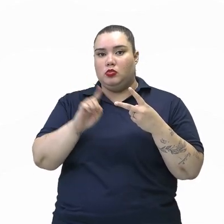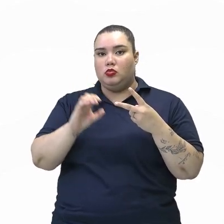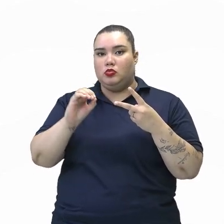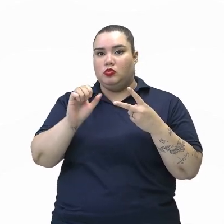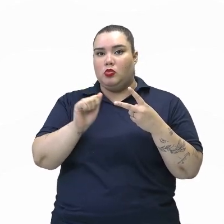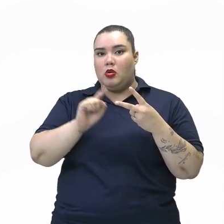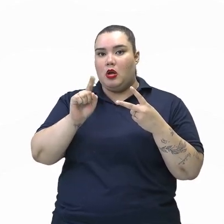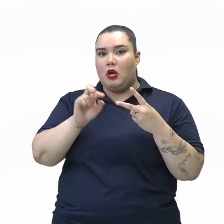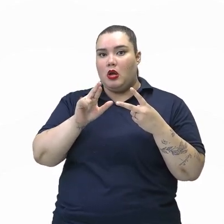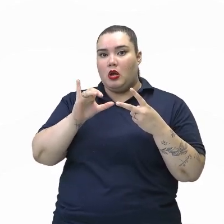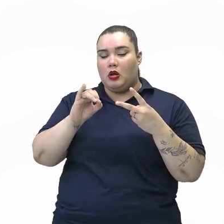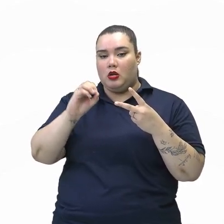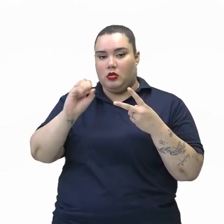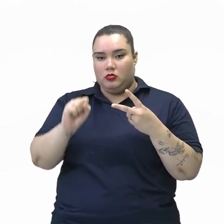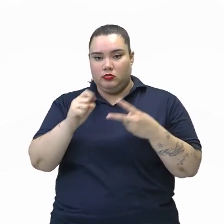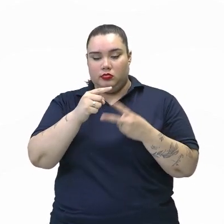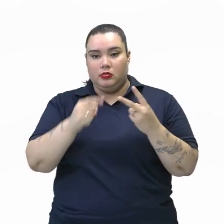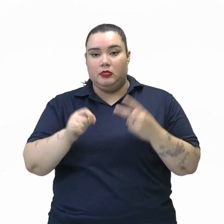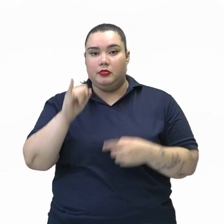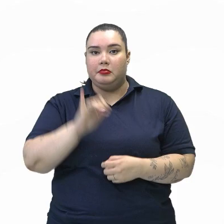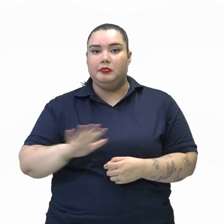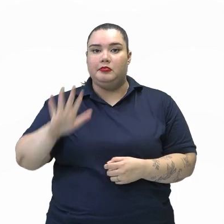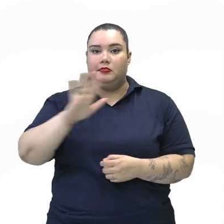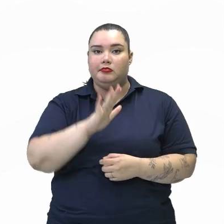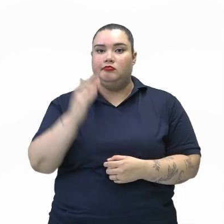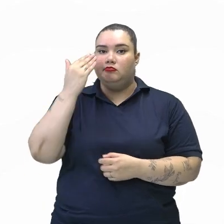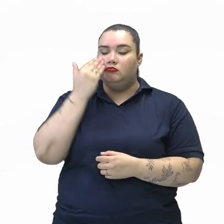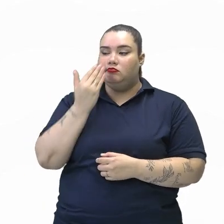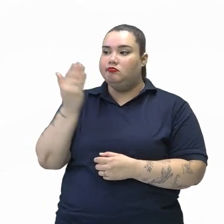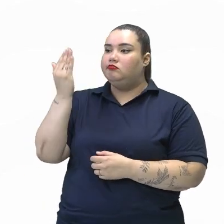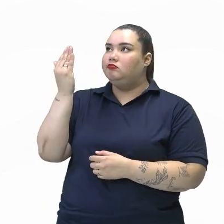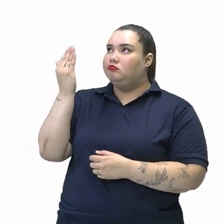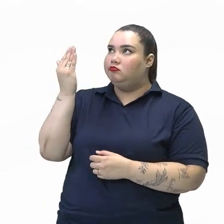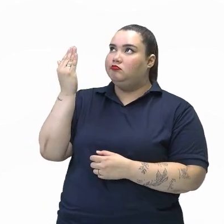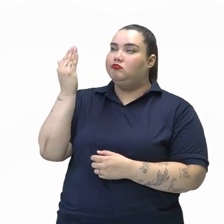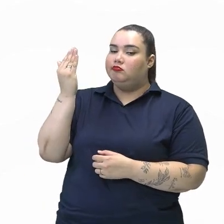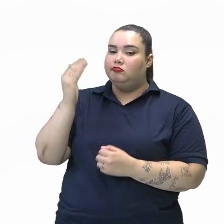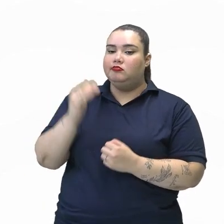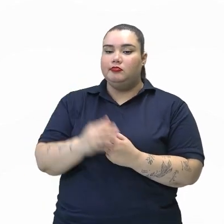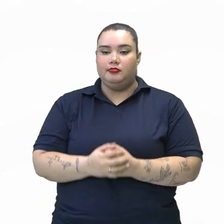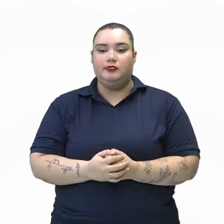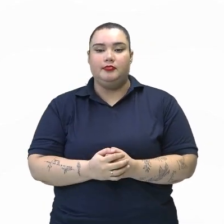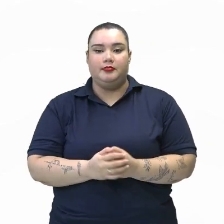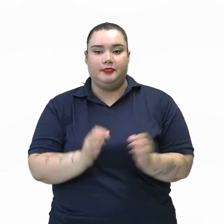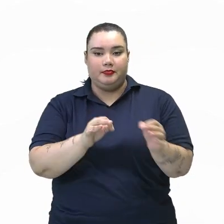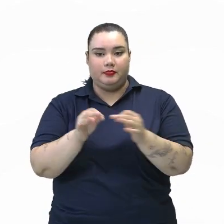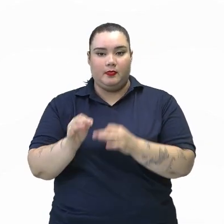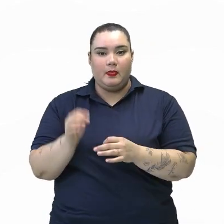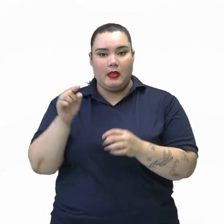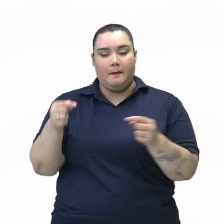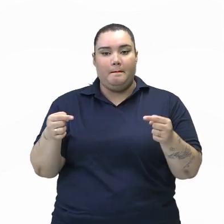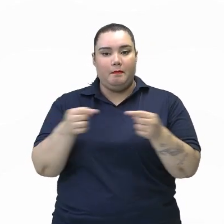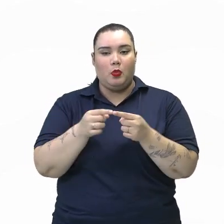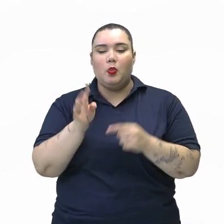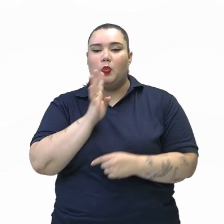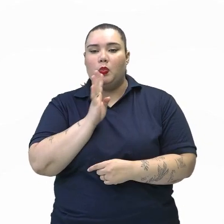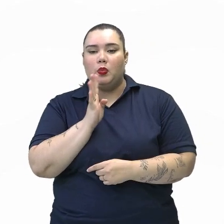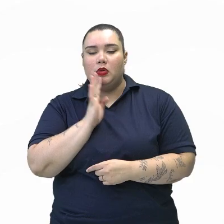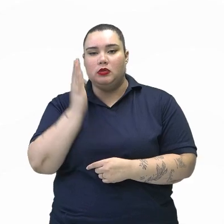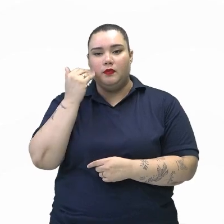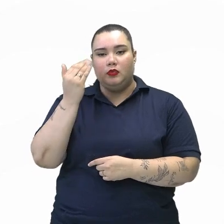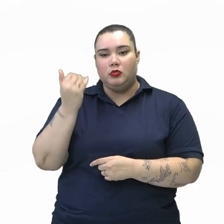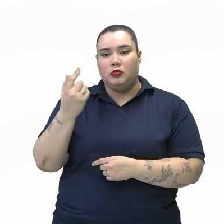né? Em close, aí numa imagem, num esquema didático, nós temos a euglena, que é um protozoário bem conhecido, a